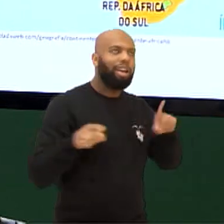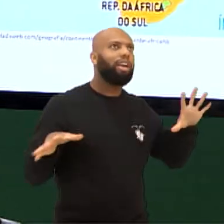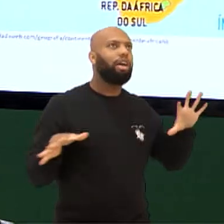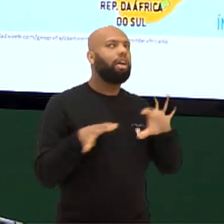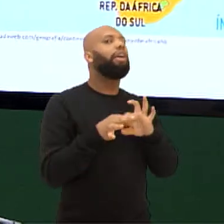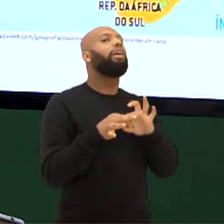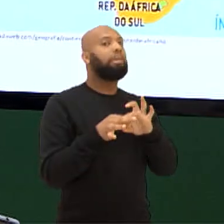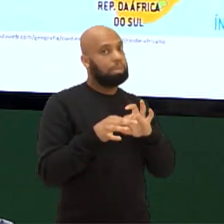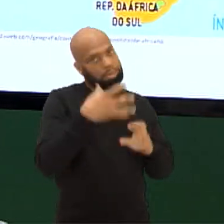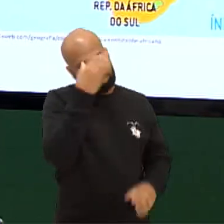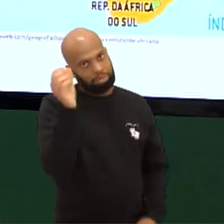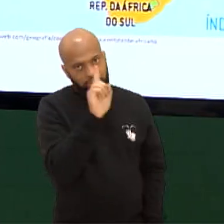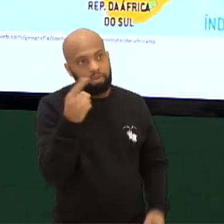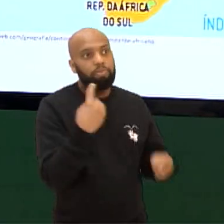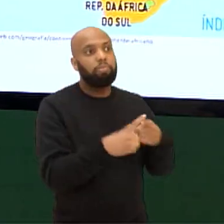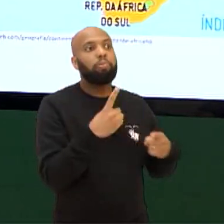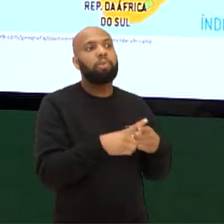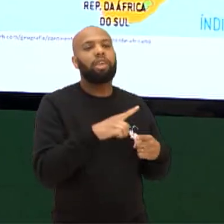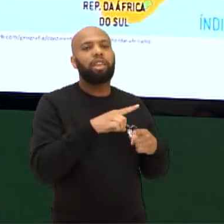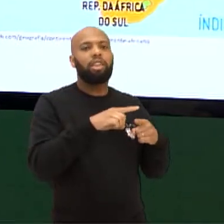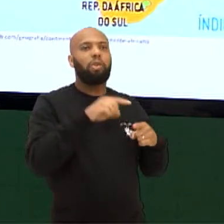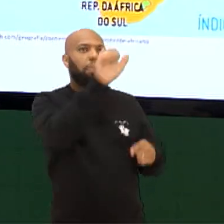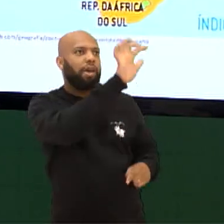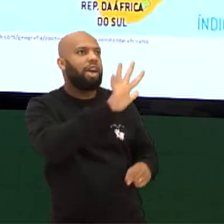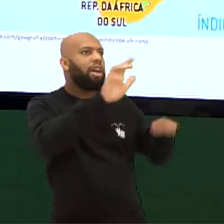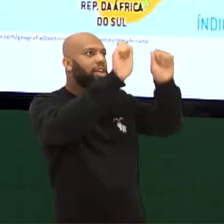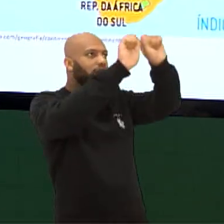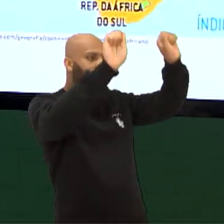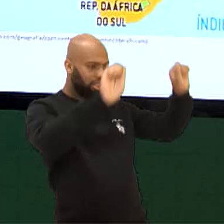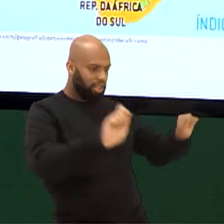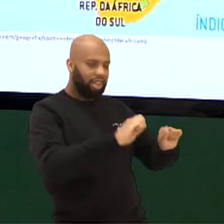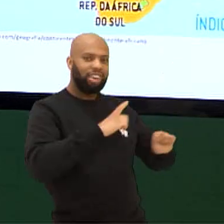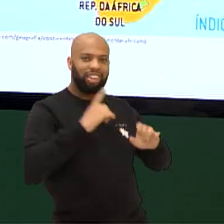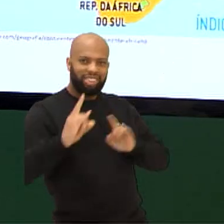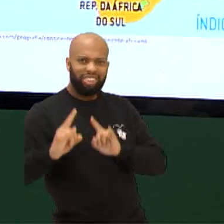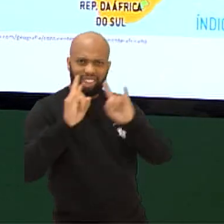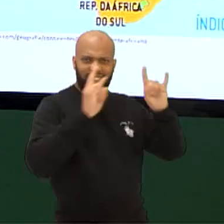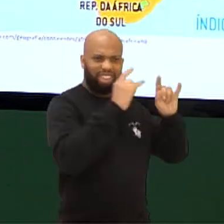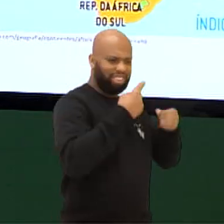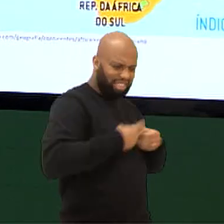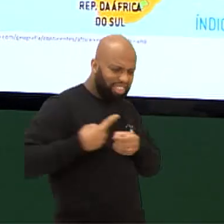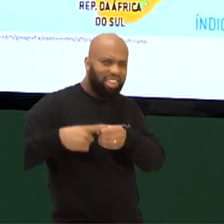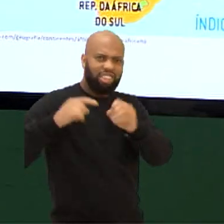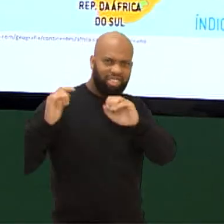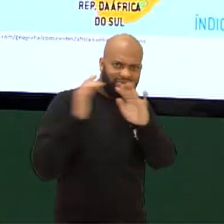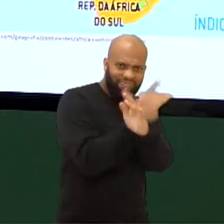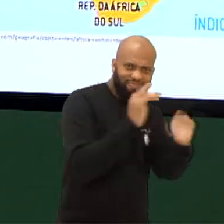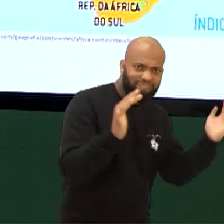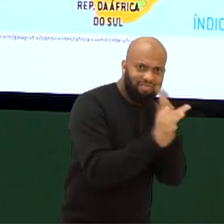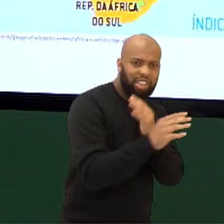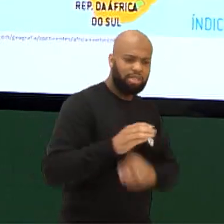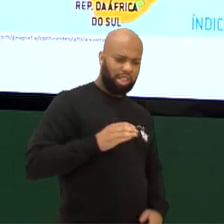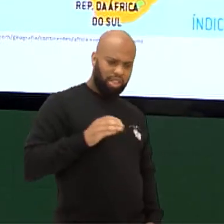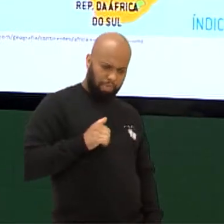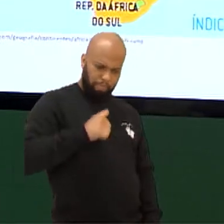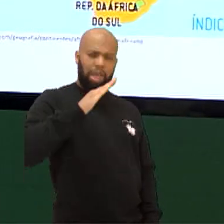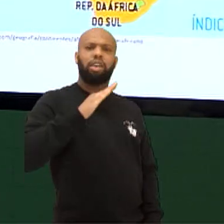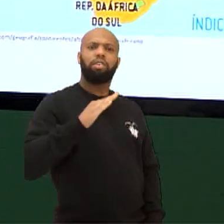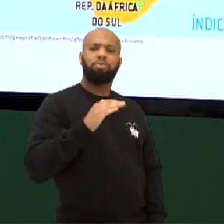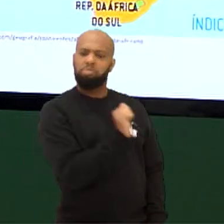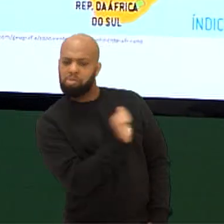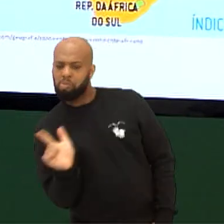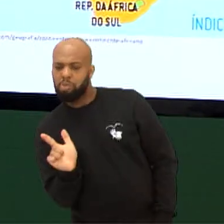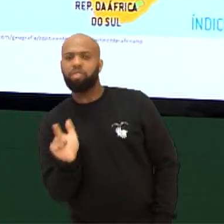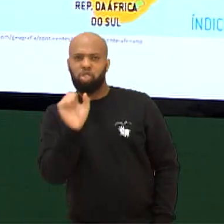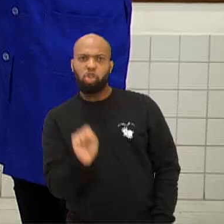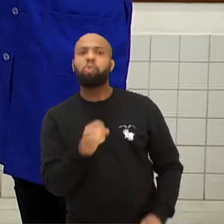aí para vocês não esquecerem por que que é uma área mais urbanizada, por que que é uma área mais rica. Vamos lá, professora?